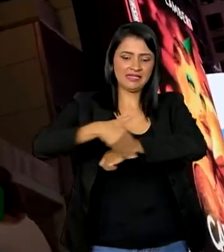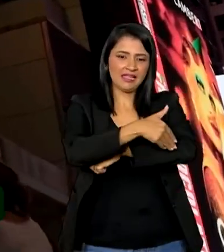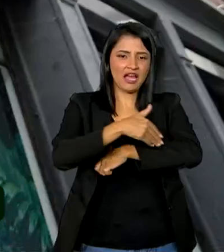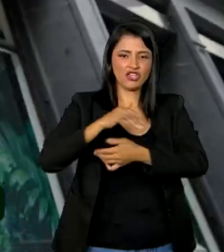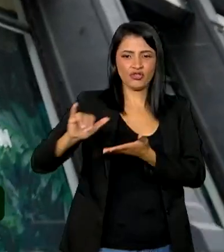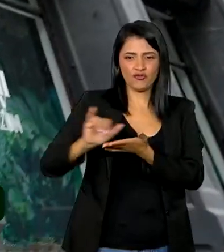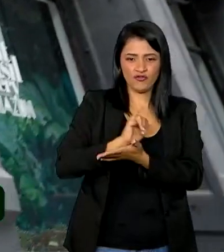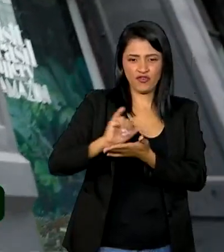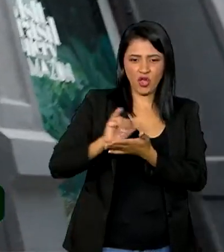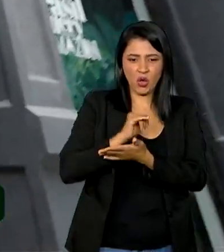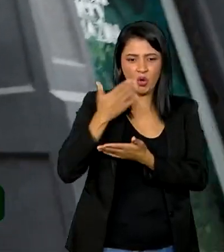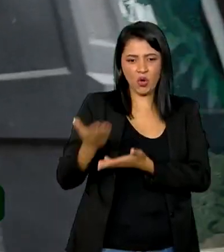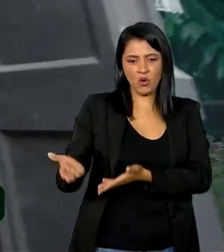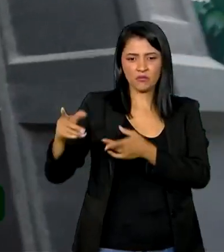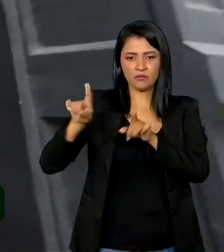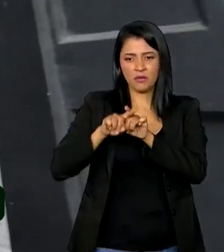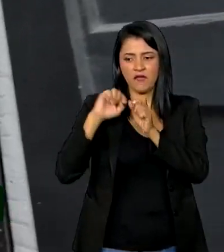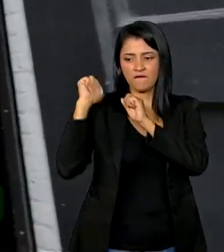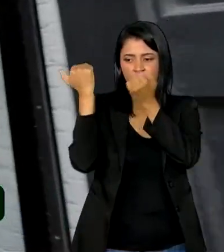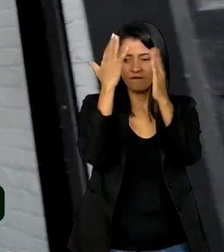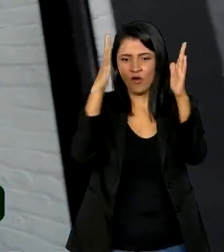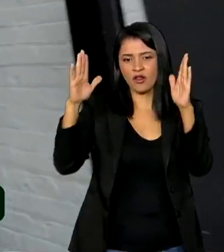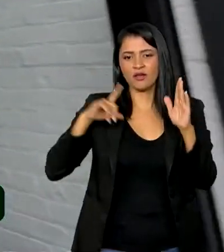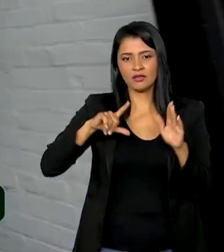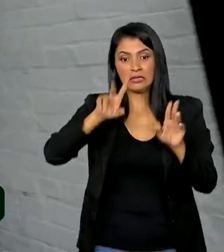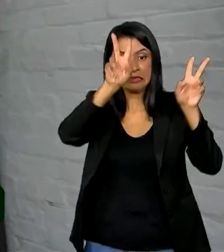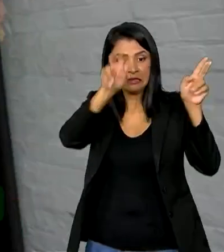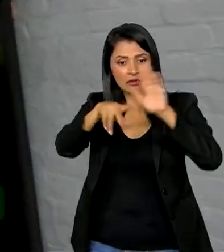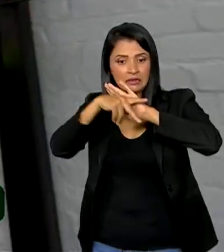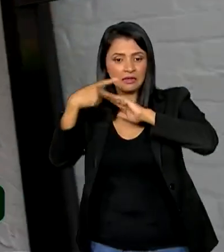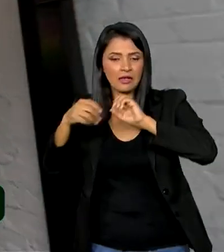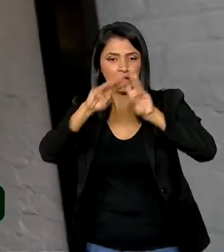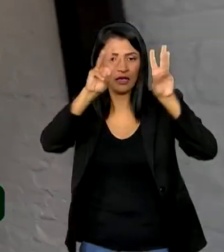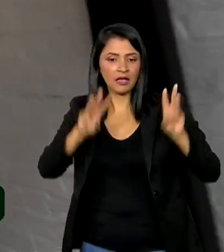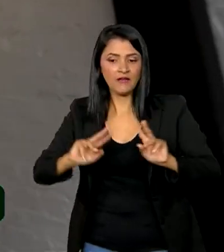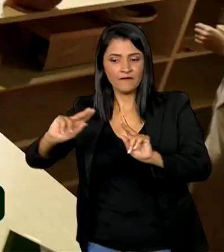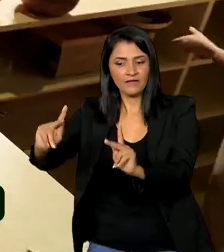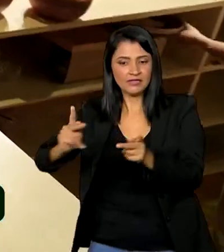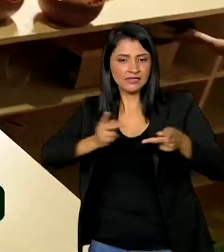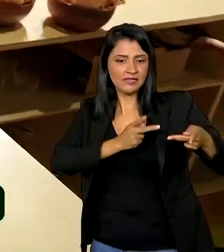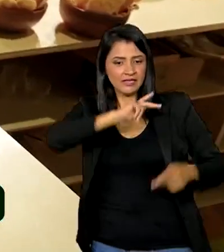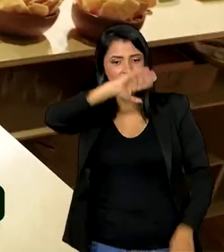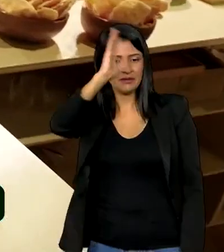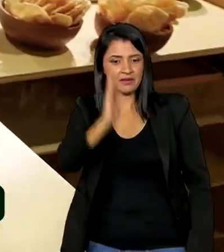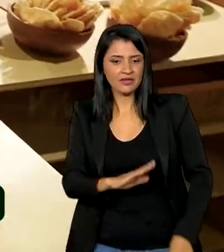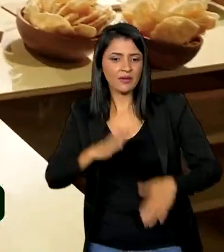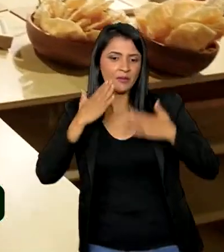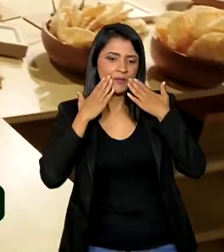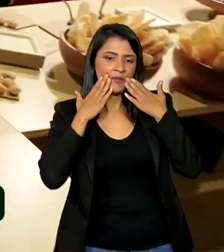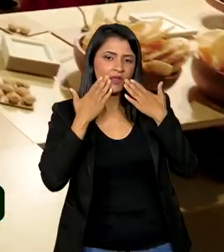né? Sabemos que no Brasil tudo tem que ser pensado nessa grande diversidade que nós